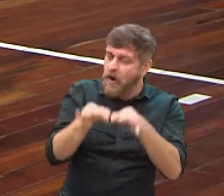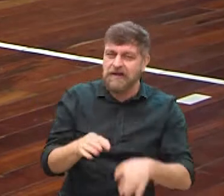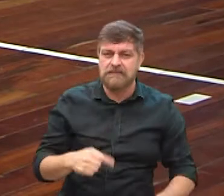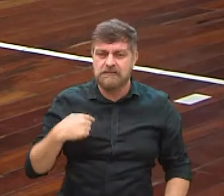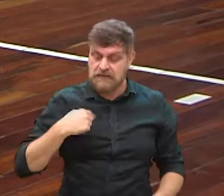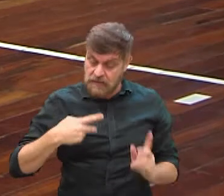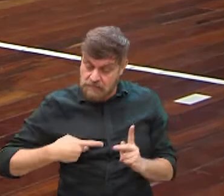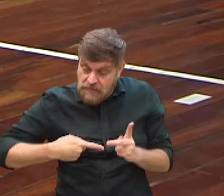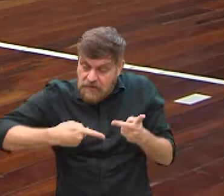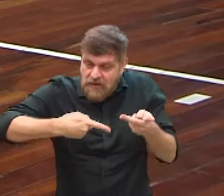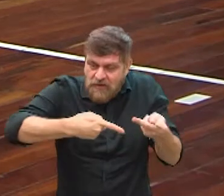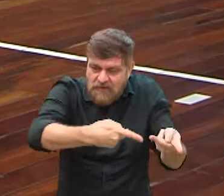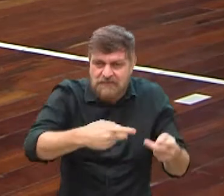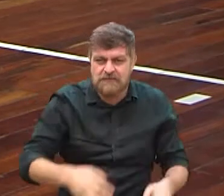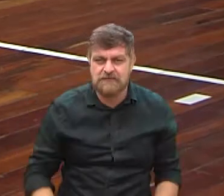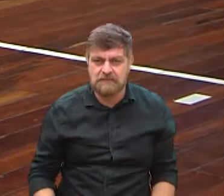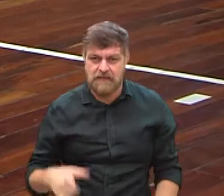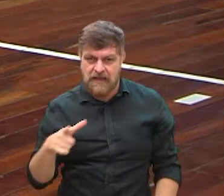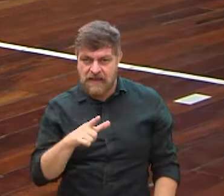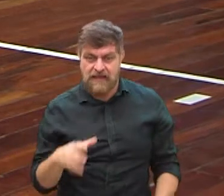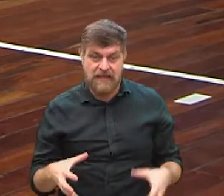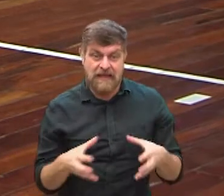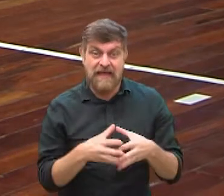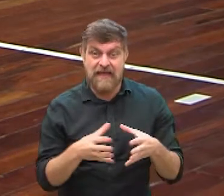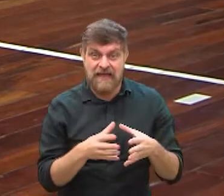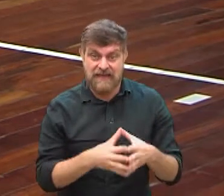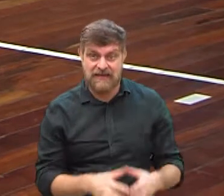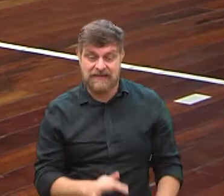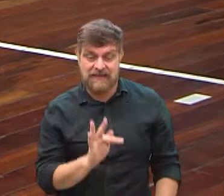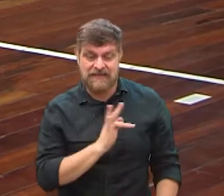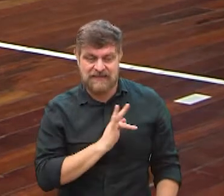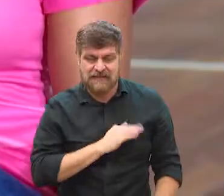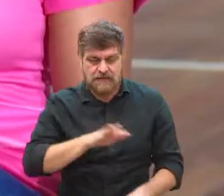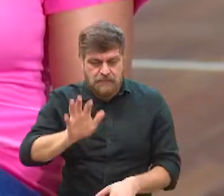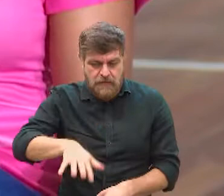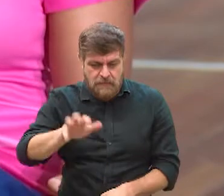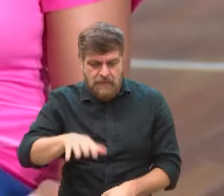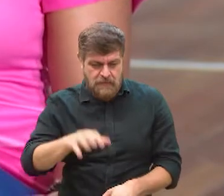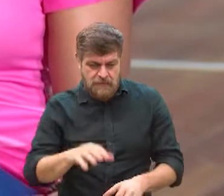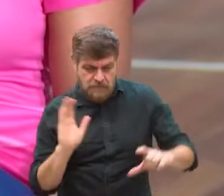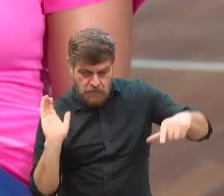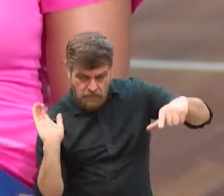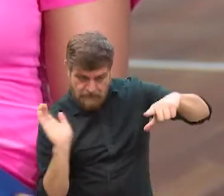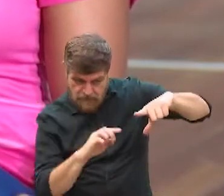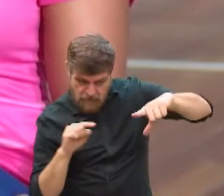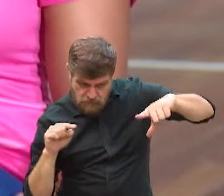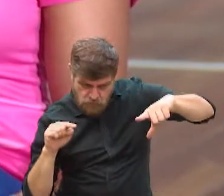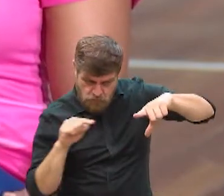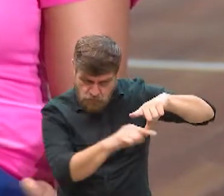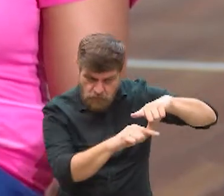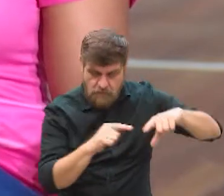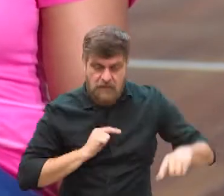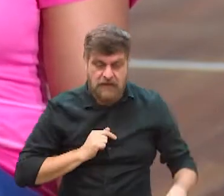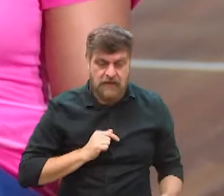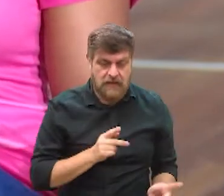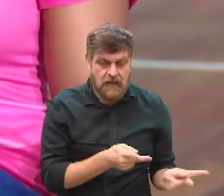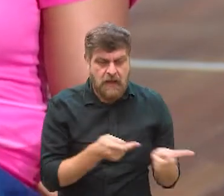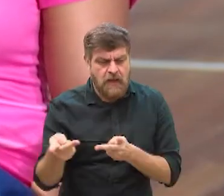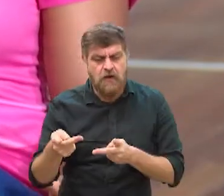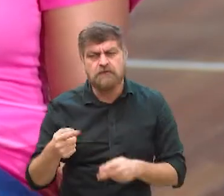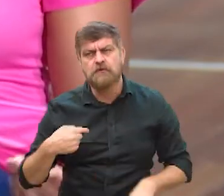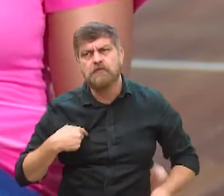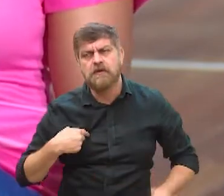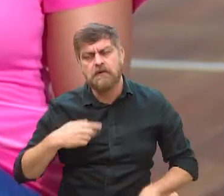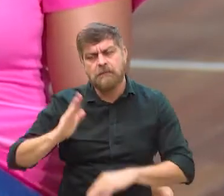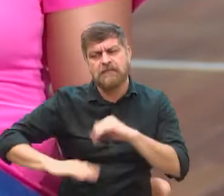E aí ela me convidou. Na época ela era a técnica de handebol, né, do time da cidade. E aí ela me convidou para